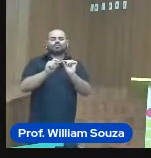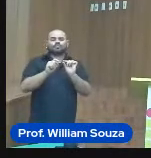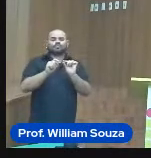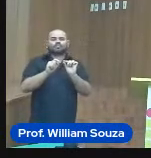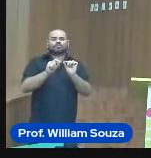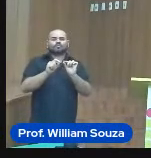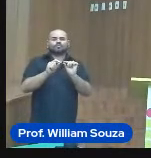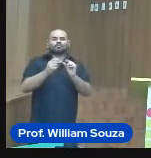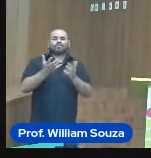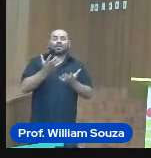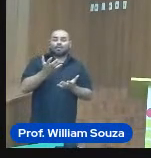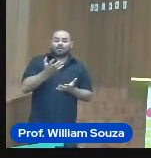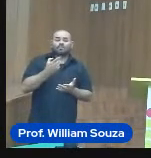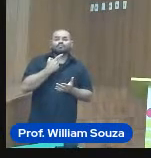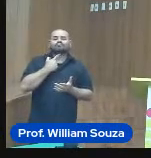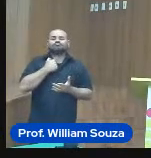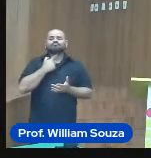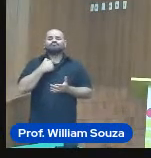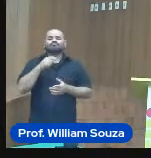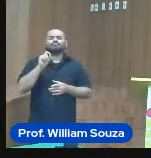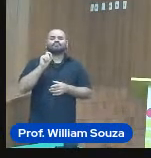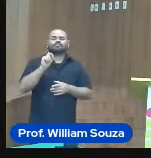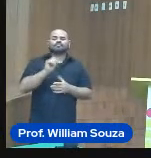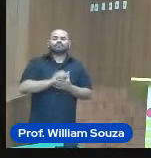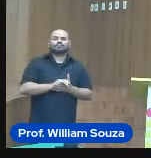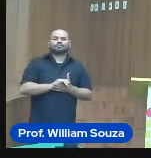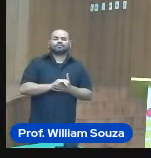eu gostaria de saudar